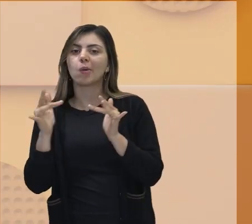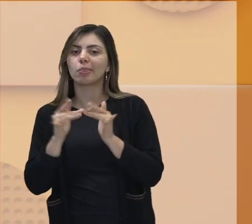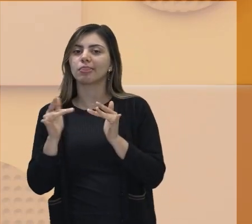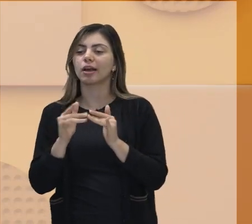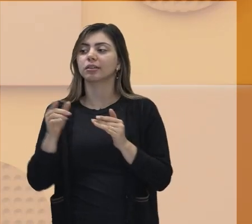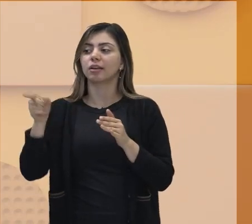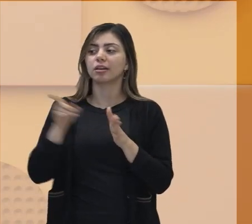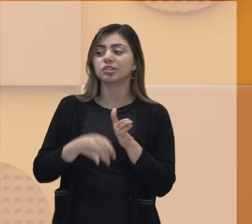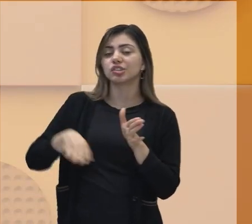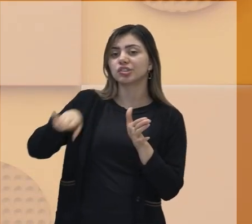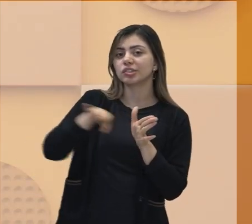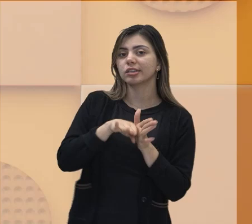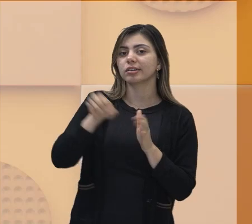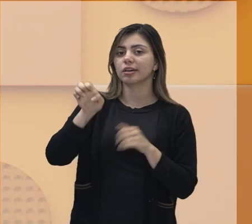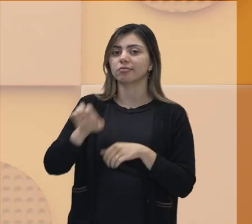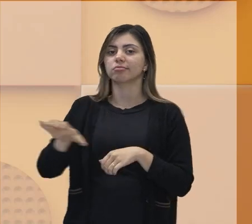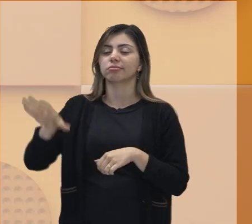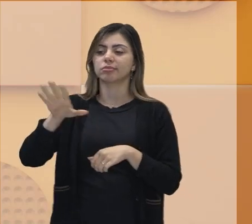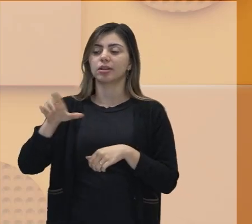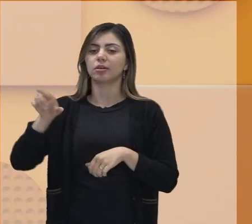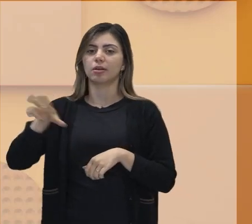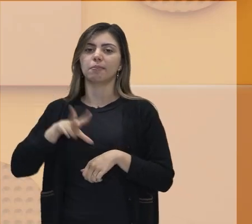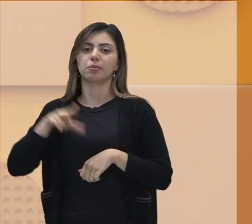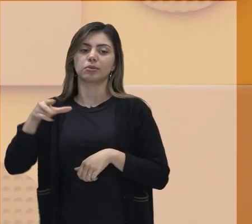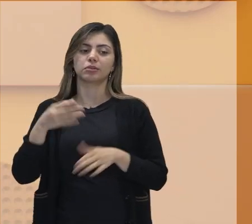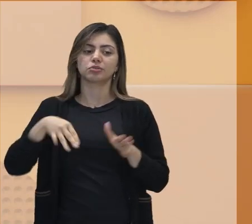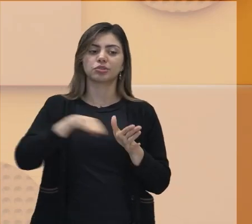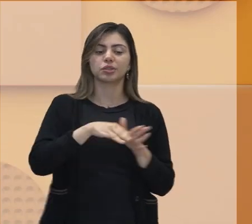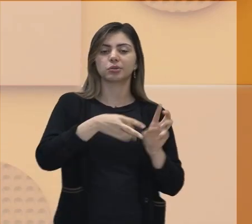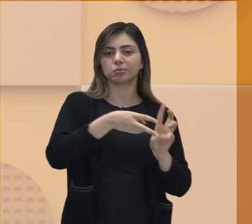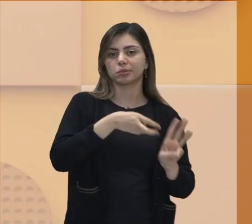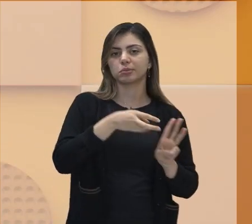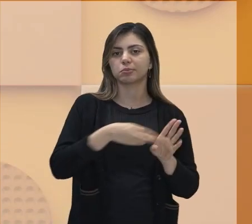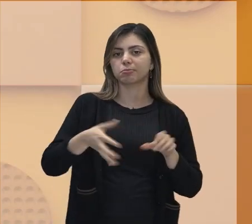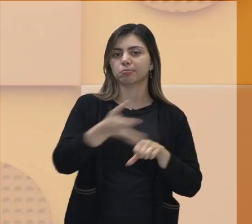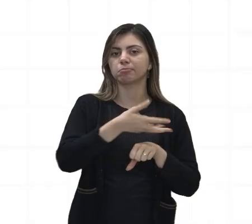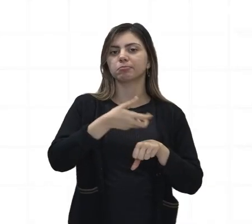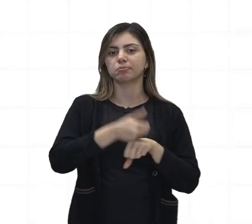entre os povos originários, né, e o povo colonizador.